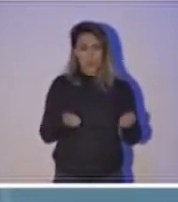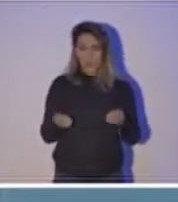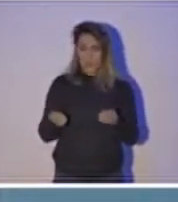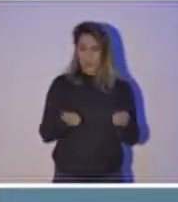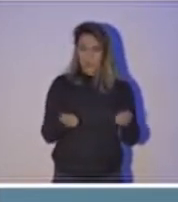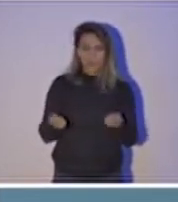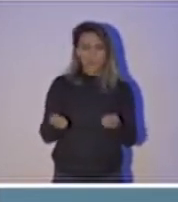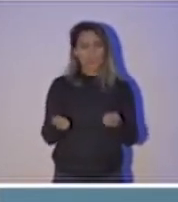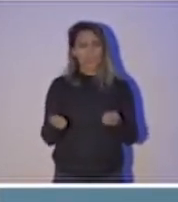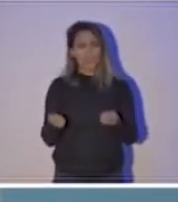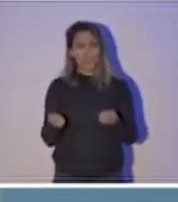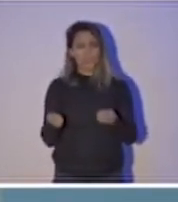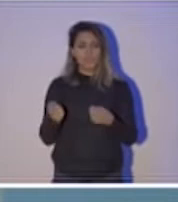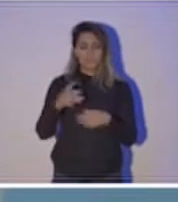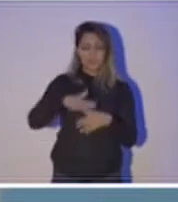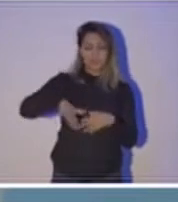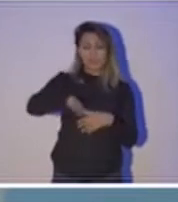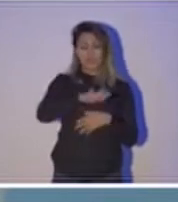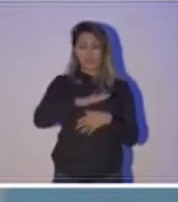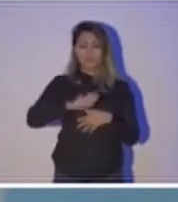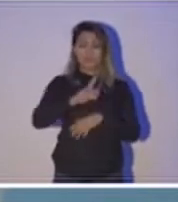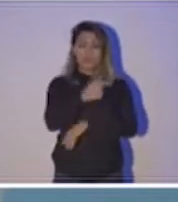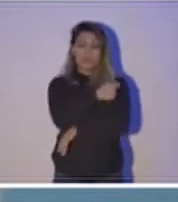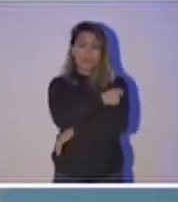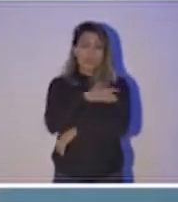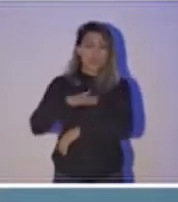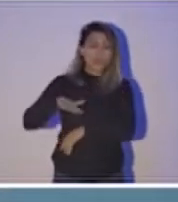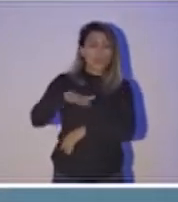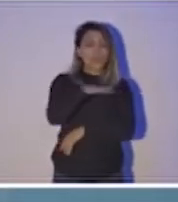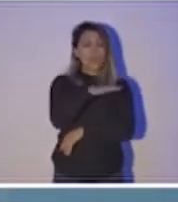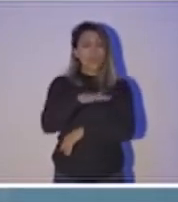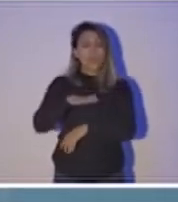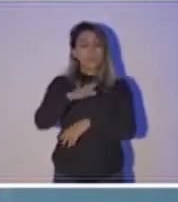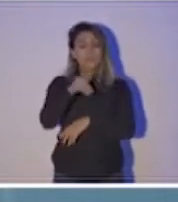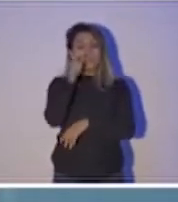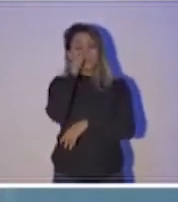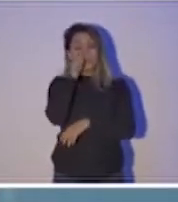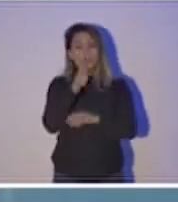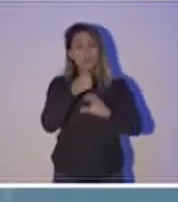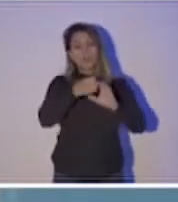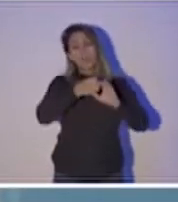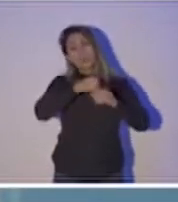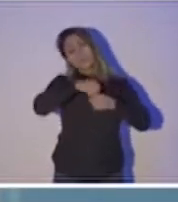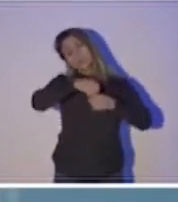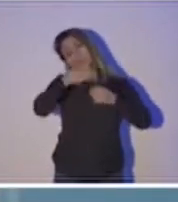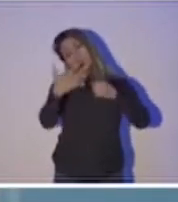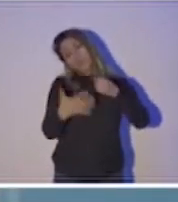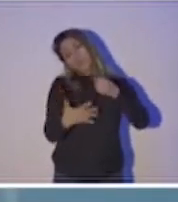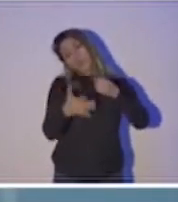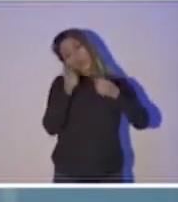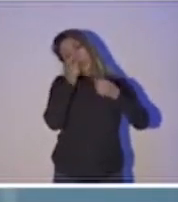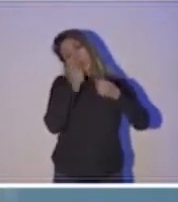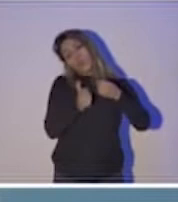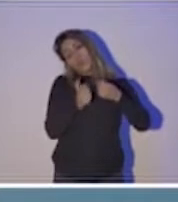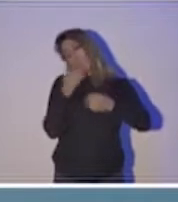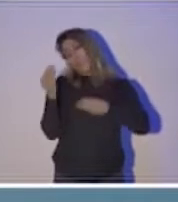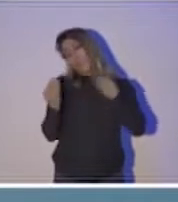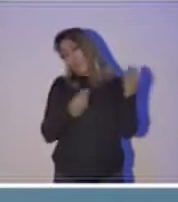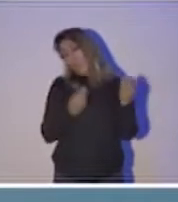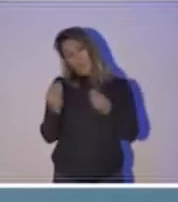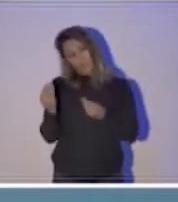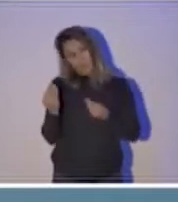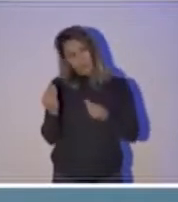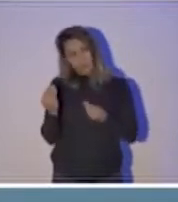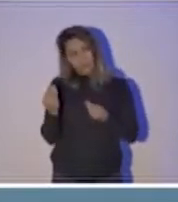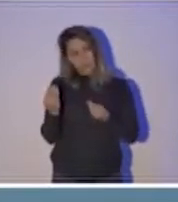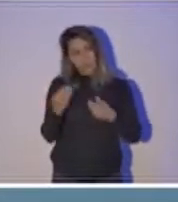também? E os meninos mencionaram um pouco de técnicas também. Queria que você contasse como é que você aplica essas coisas para garantir